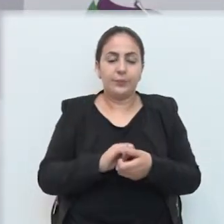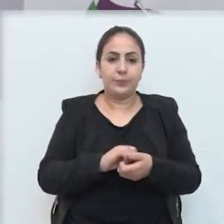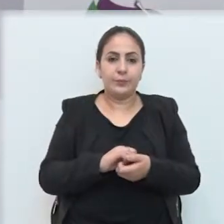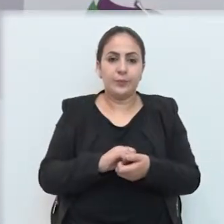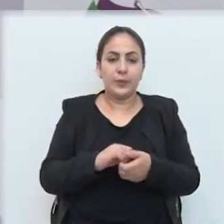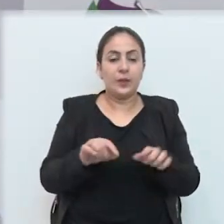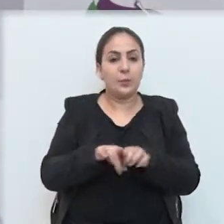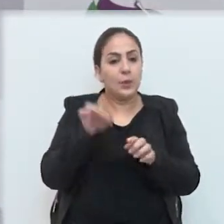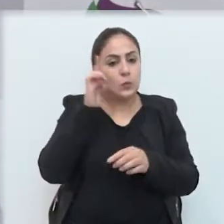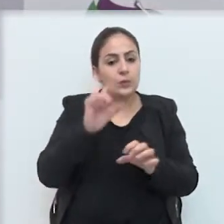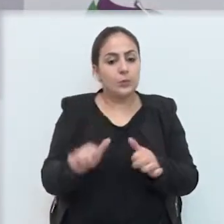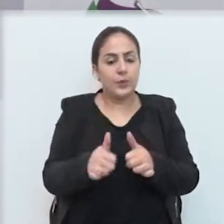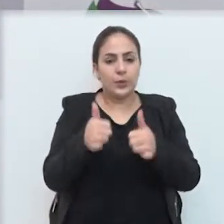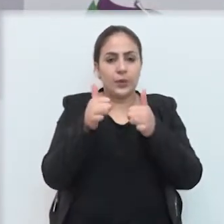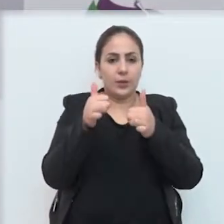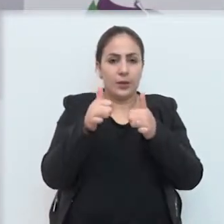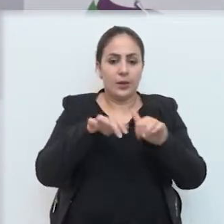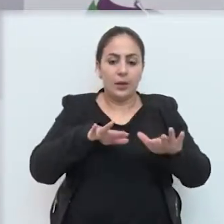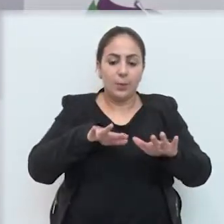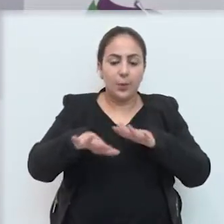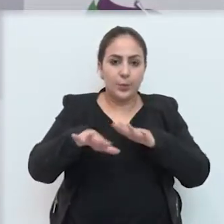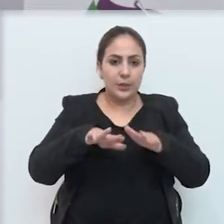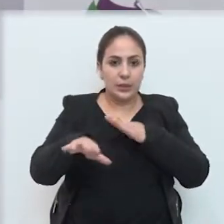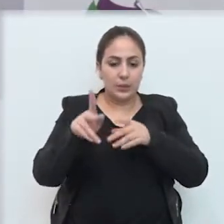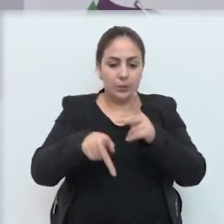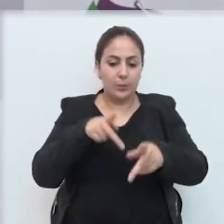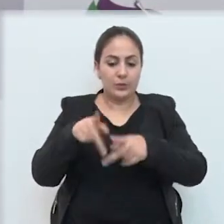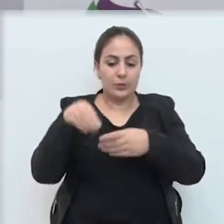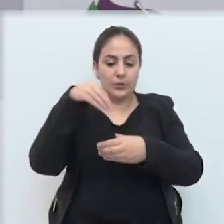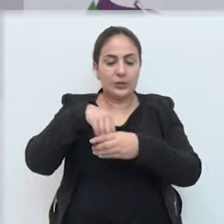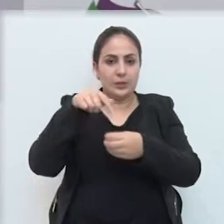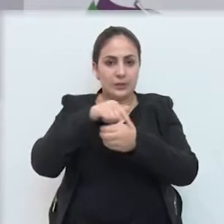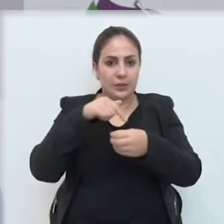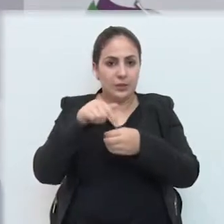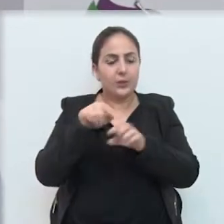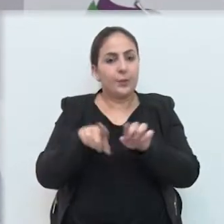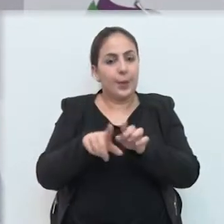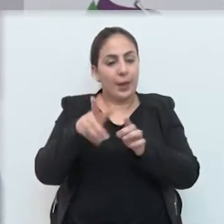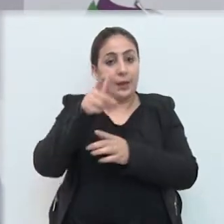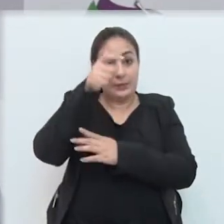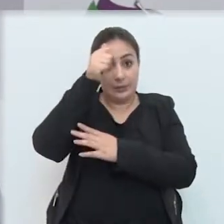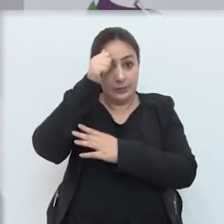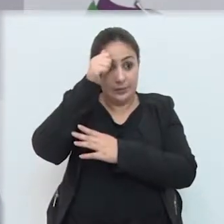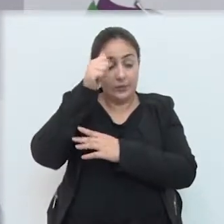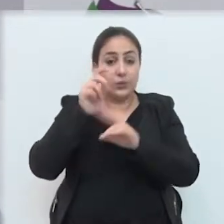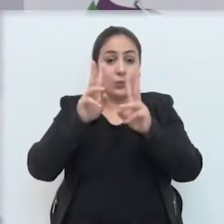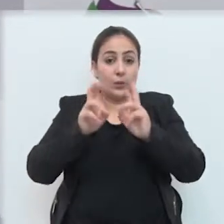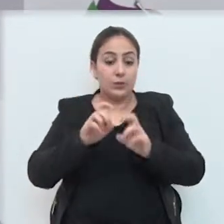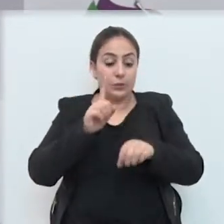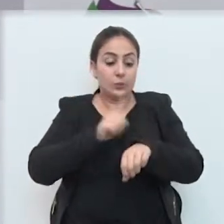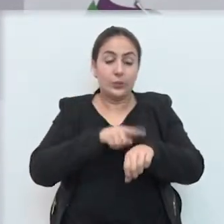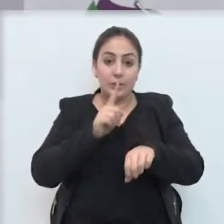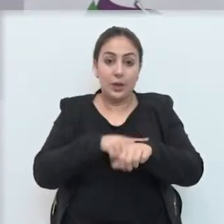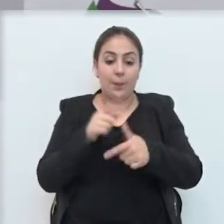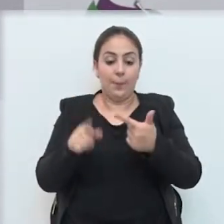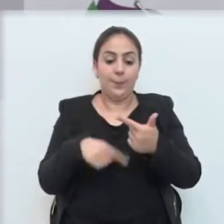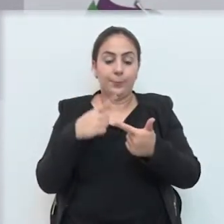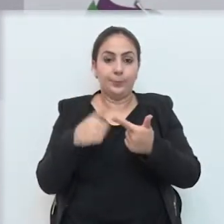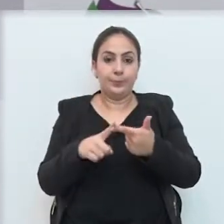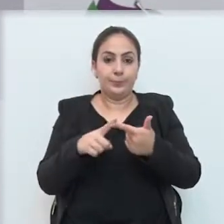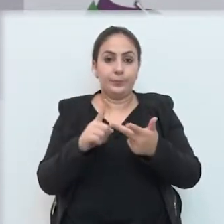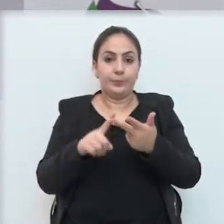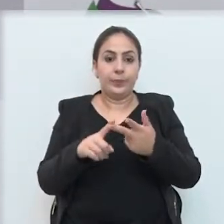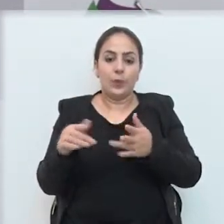tomar para ir melhorando a mobilidade da população dentro da cidade, levando em consideração a questão do